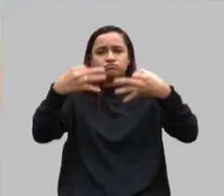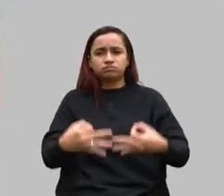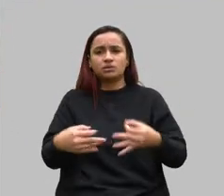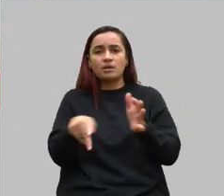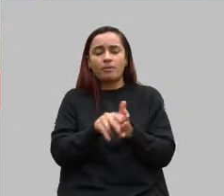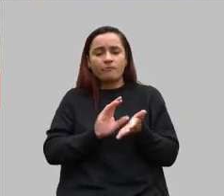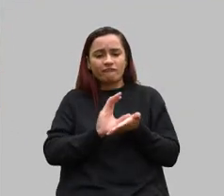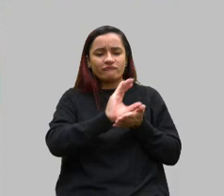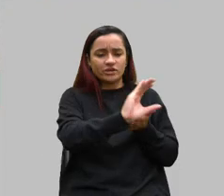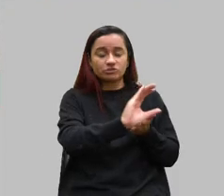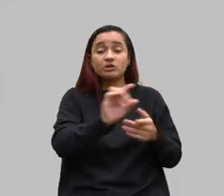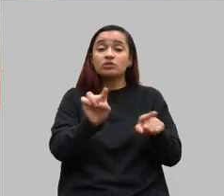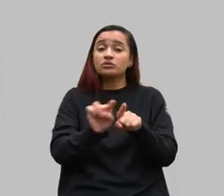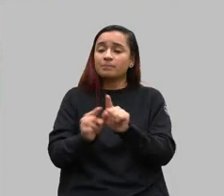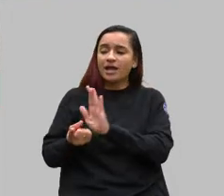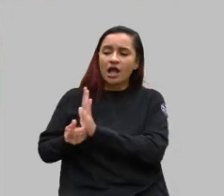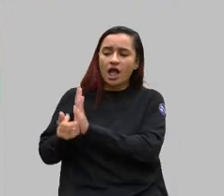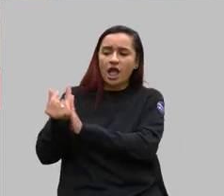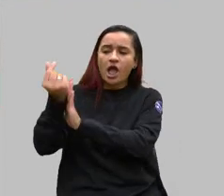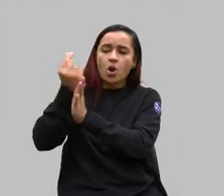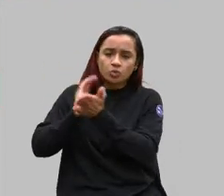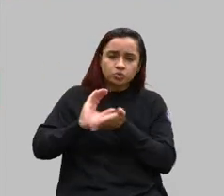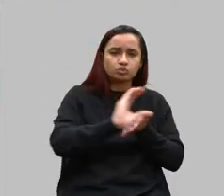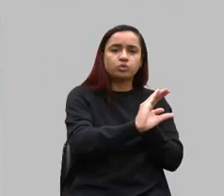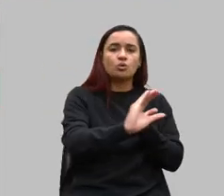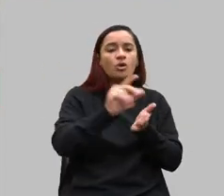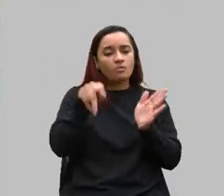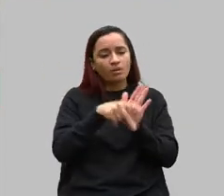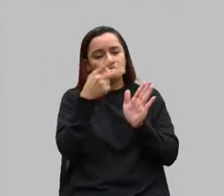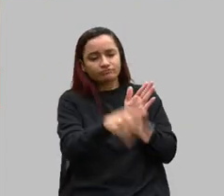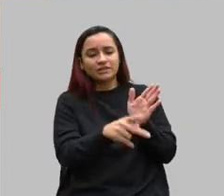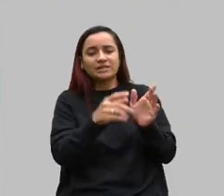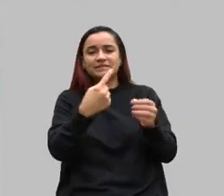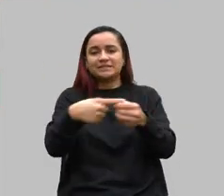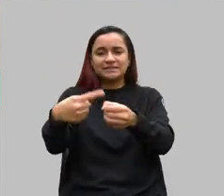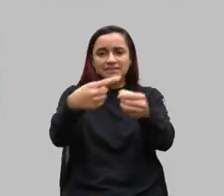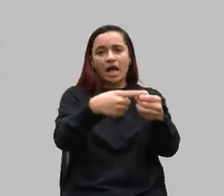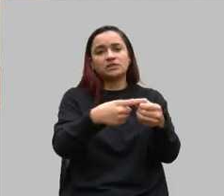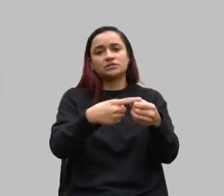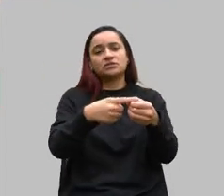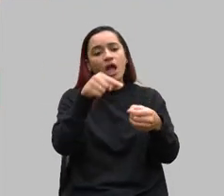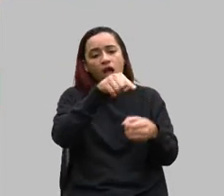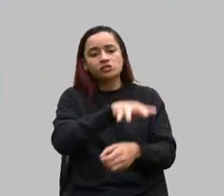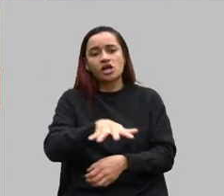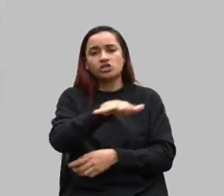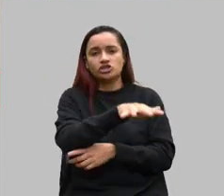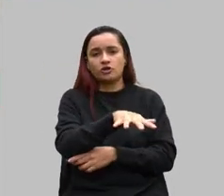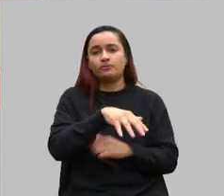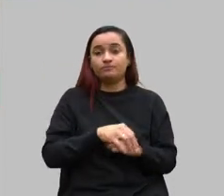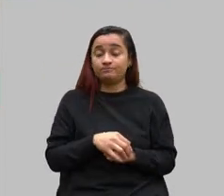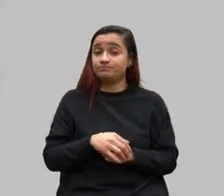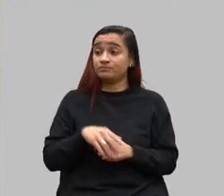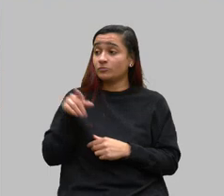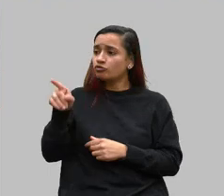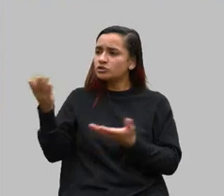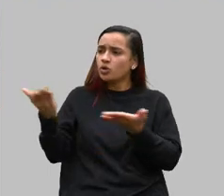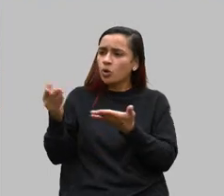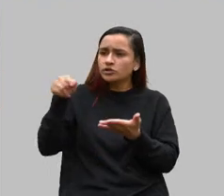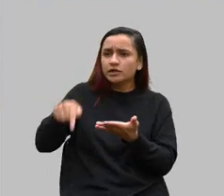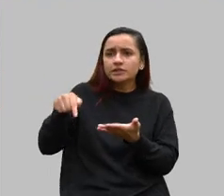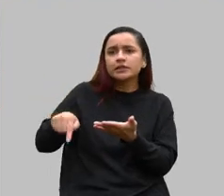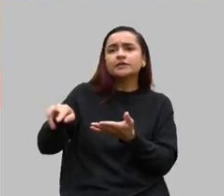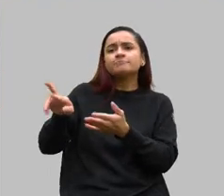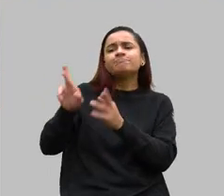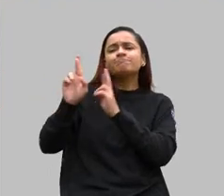do retorno do recurso para essas cidades e para essas regiões a senhora hoje aqui me representa muito e eu te agradeço pela